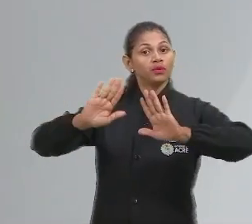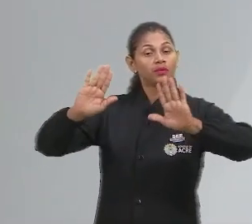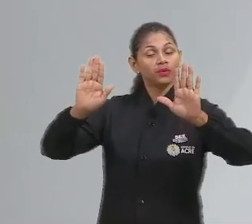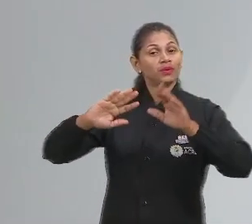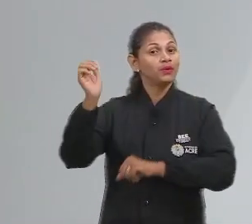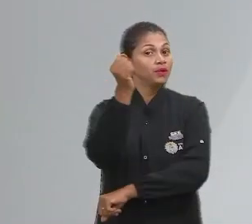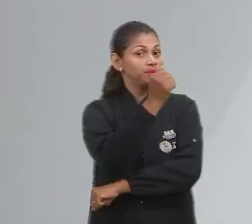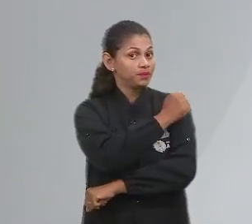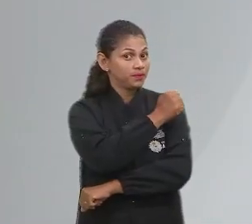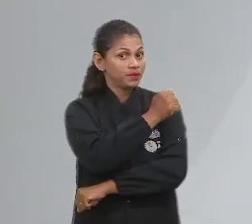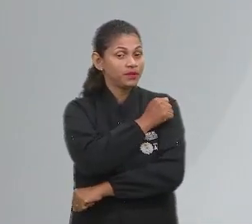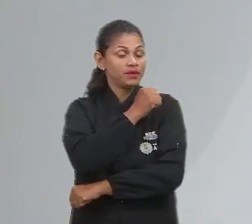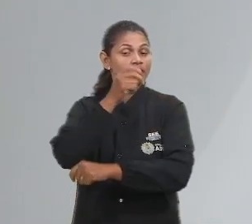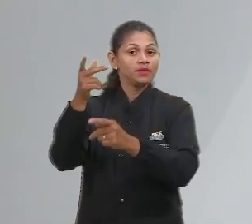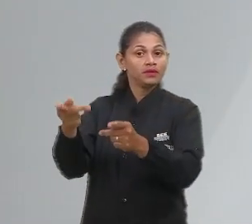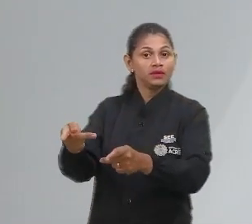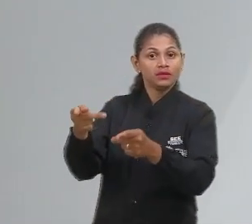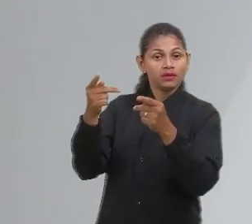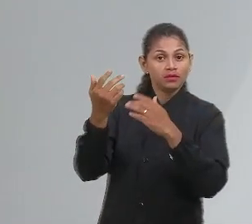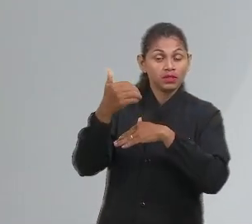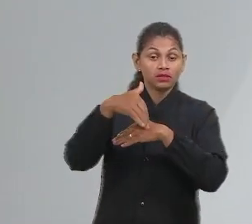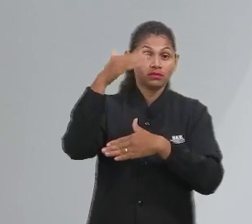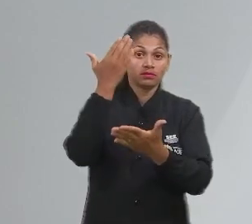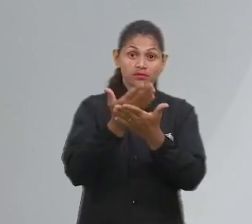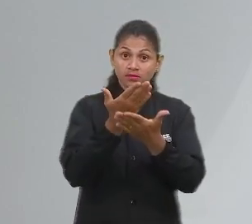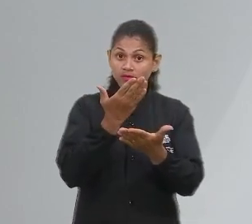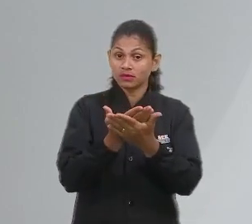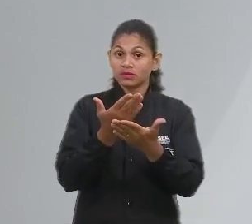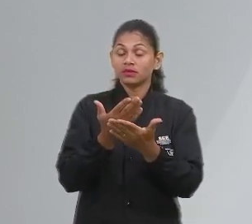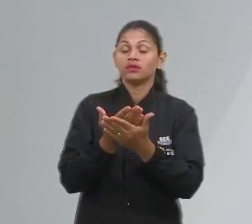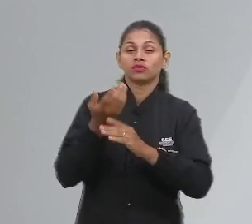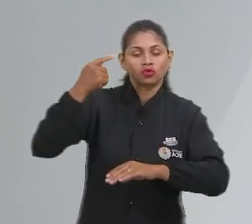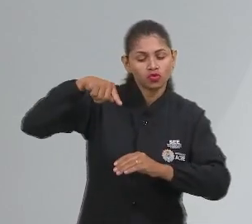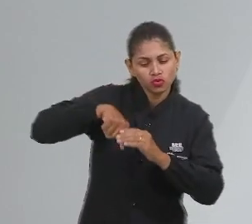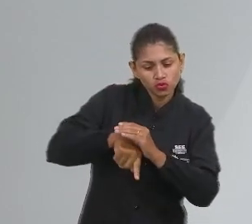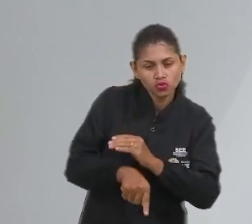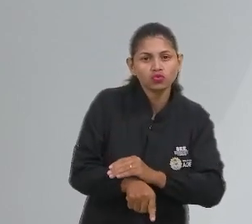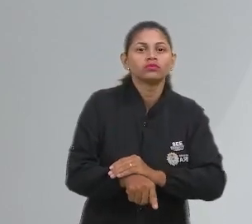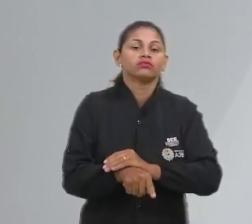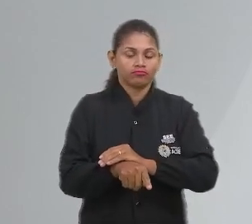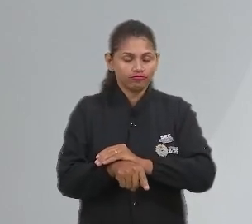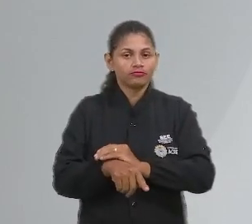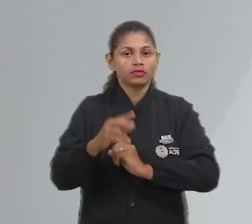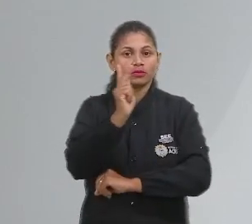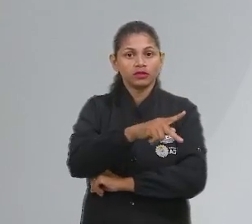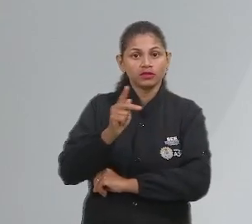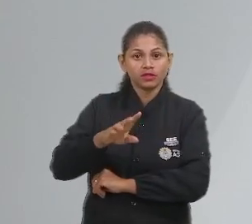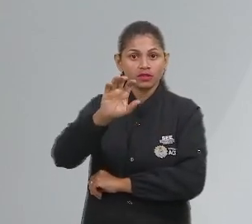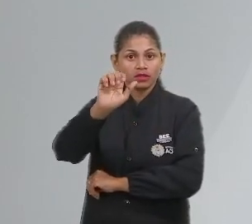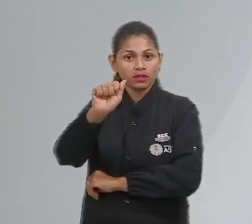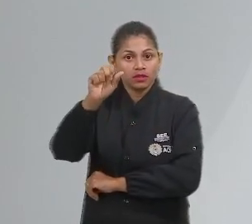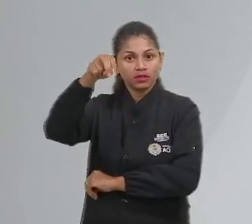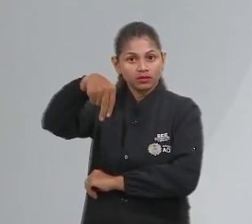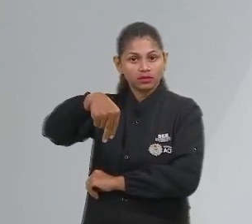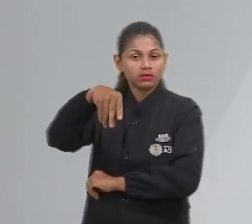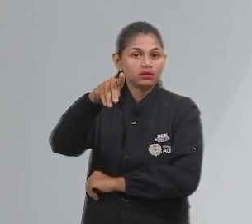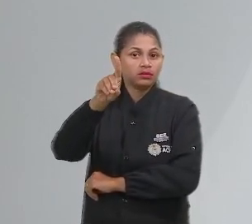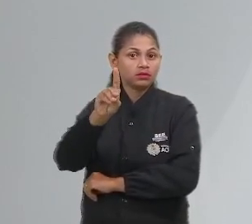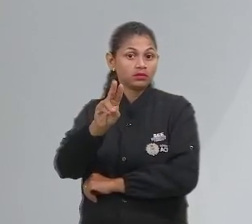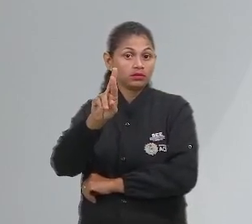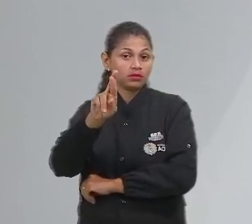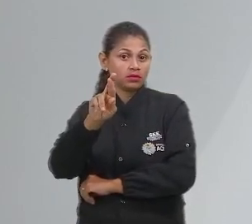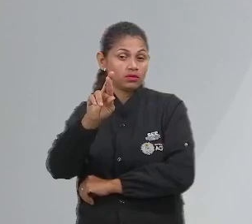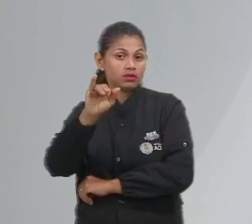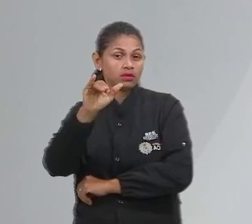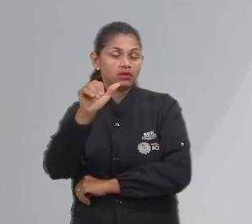Olá, estudantes! Seja bem-vindo a mais uma aula de Rota de Aprofundamento. Eu sou Andréia, professora de arte.